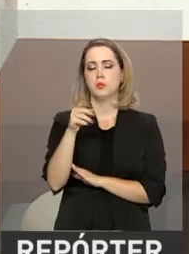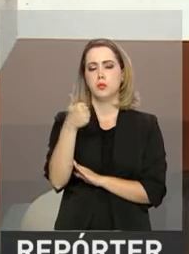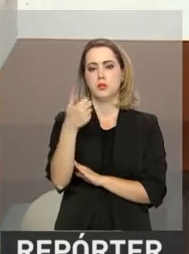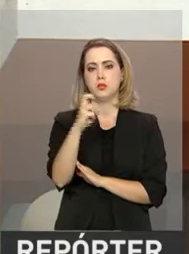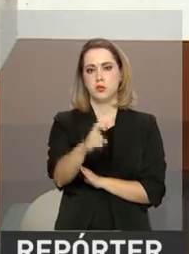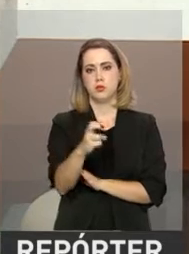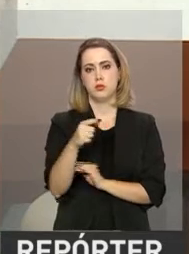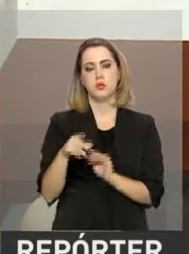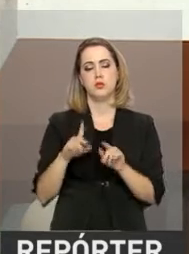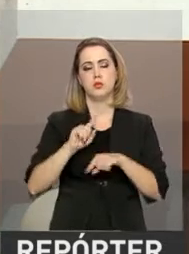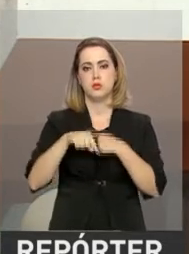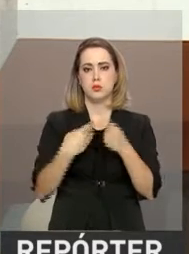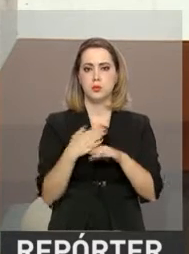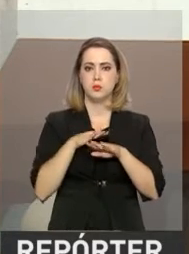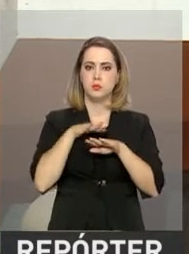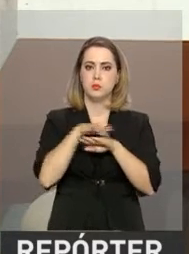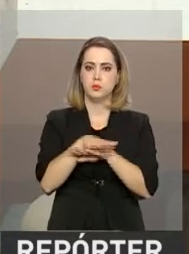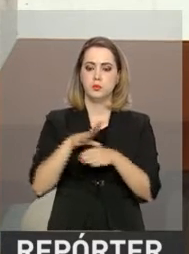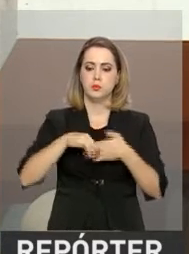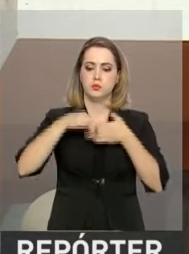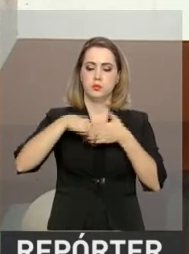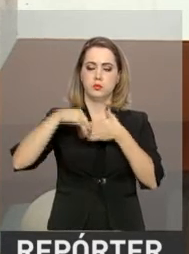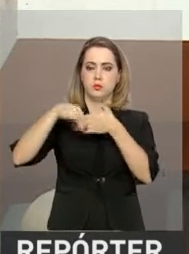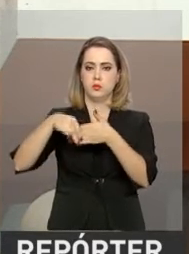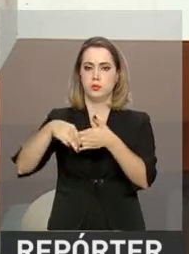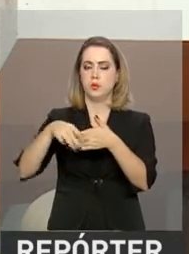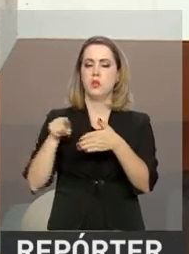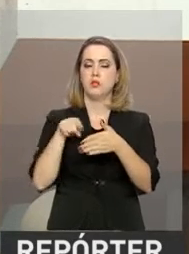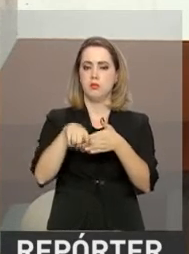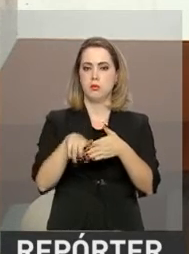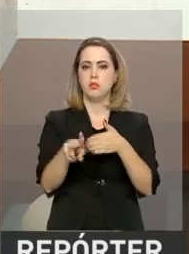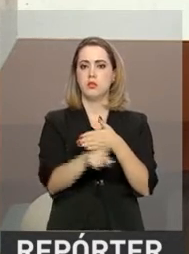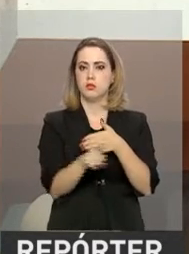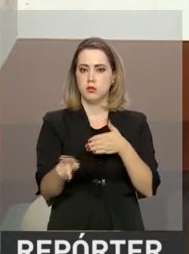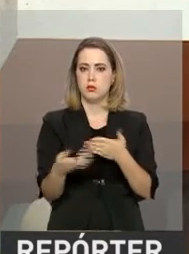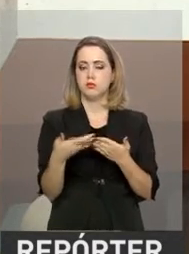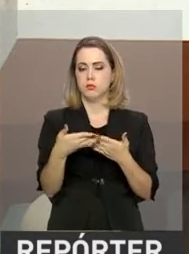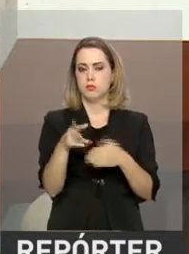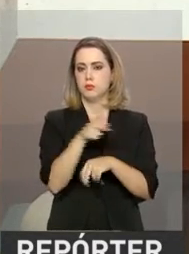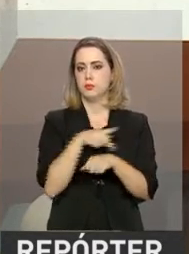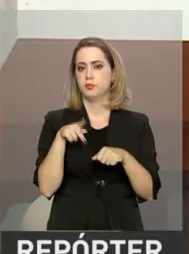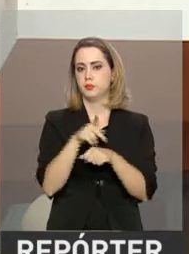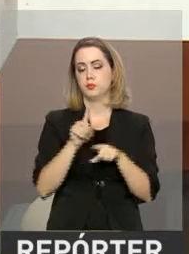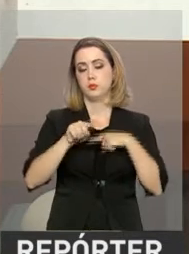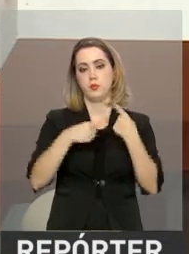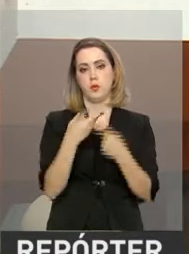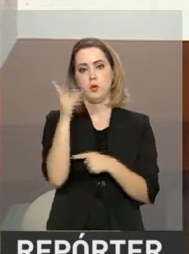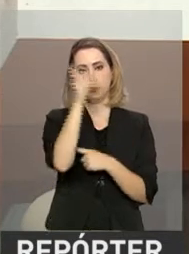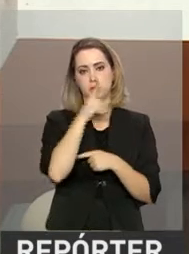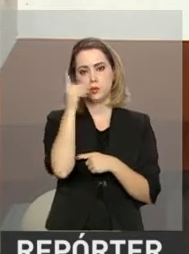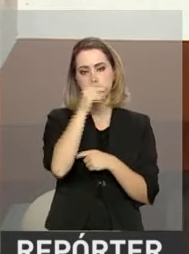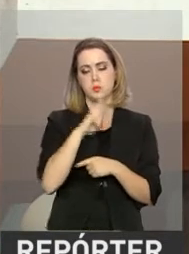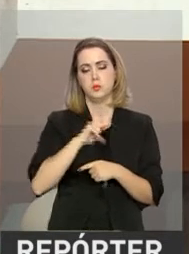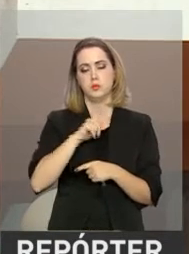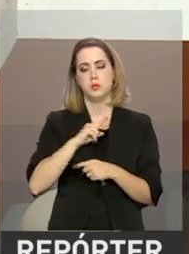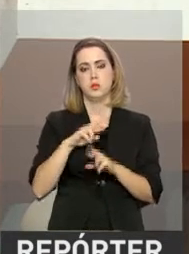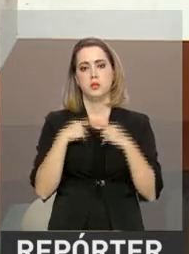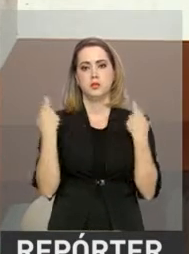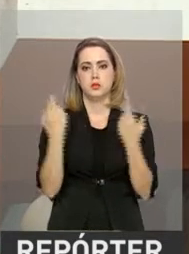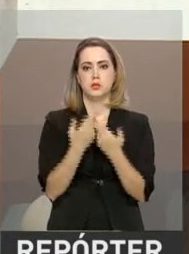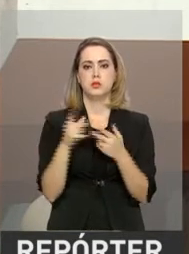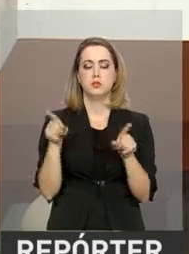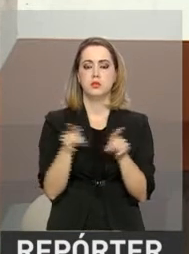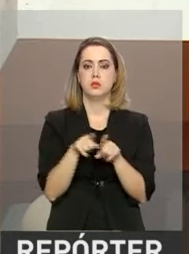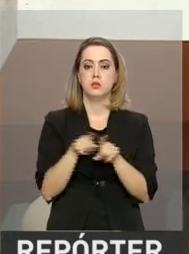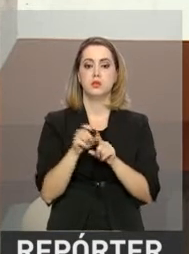para jantar com líderes dos países do BRICS. Ao longo do domingo, ele participa de diversas reuniões aí do BRICS e à noite também de